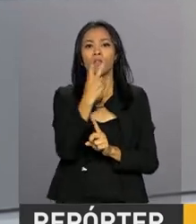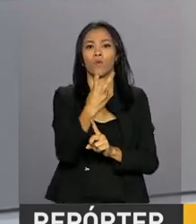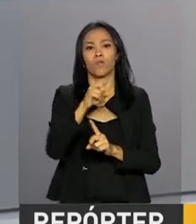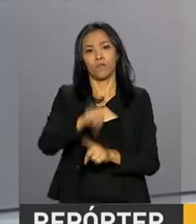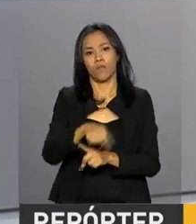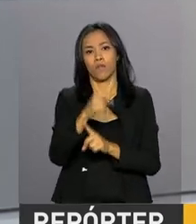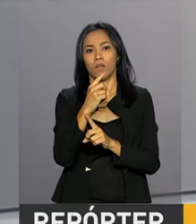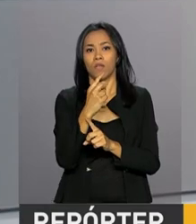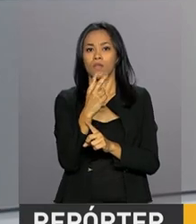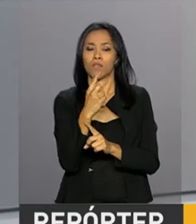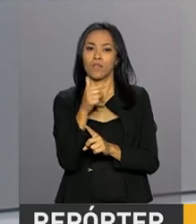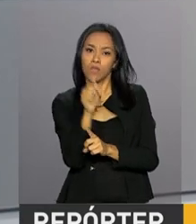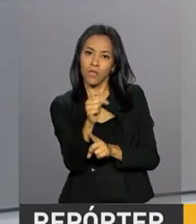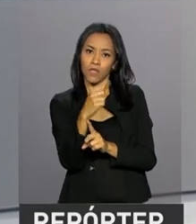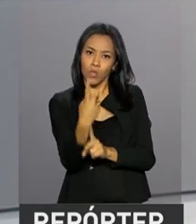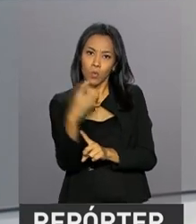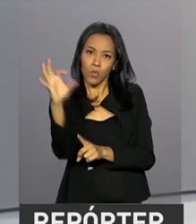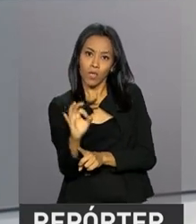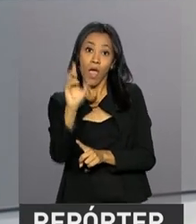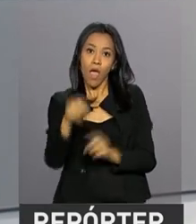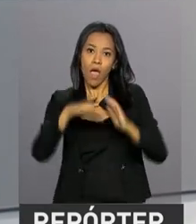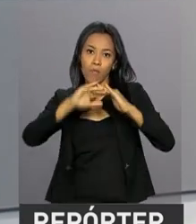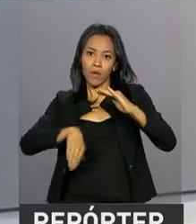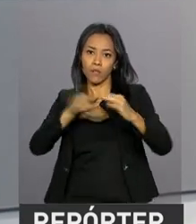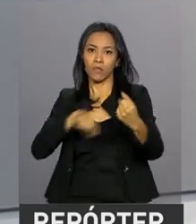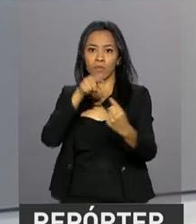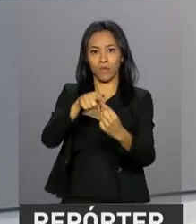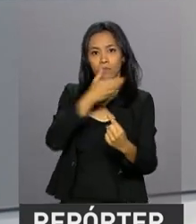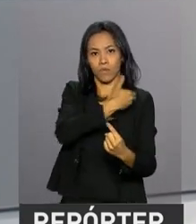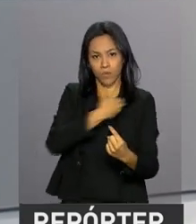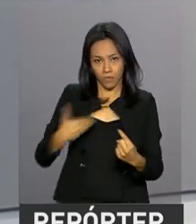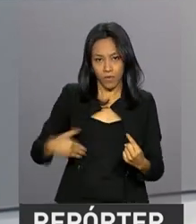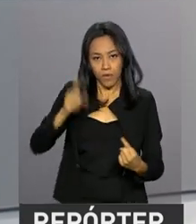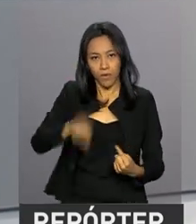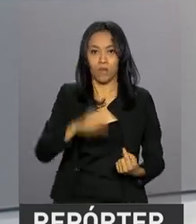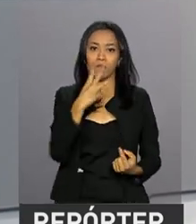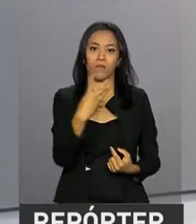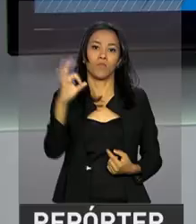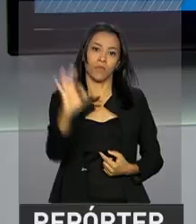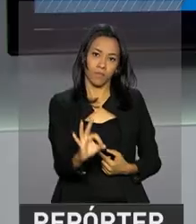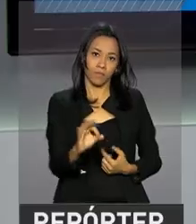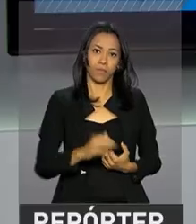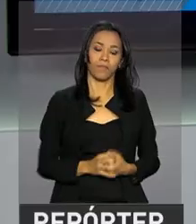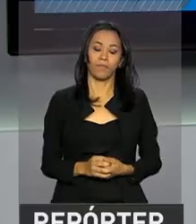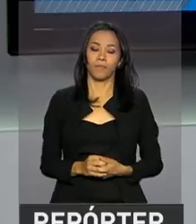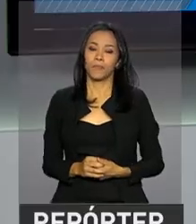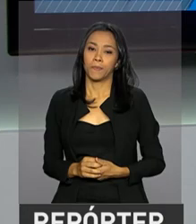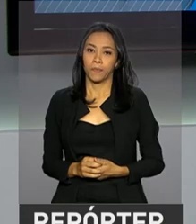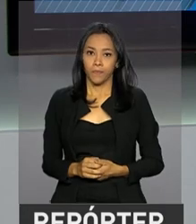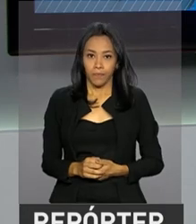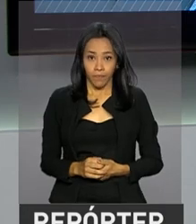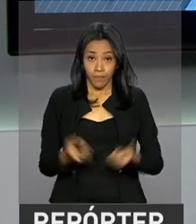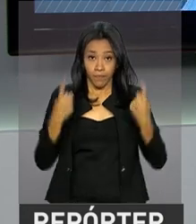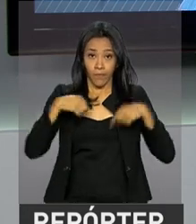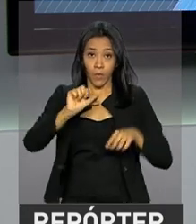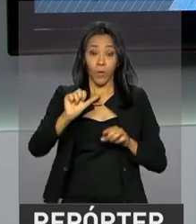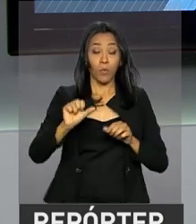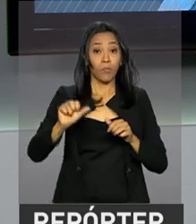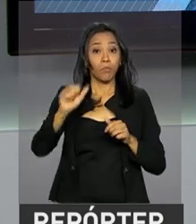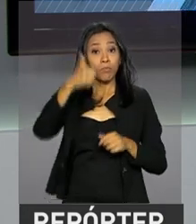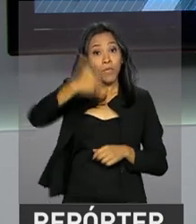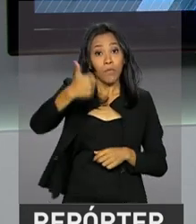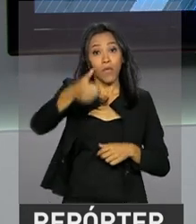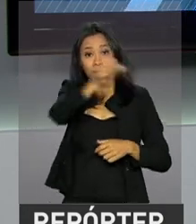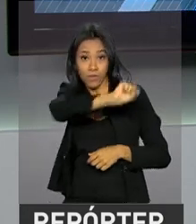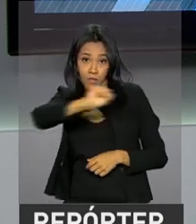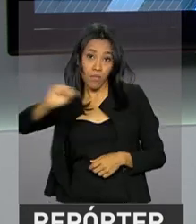por cento resultado abaixo do piso da meta de inflação que é de 3% o primeiro semestre